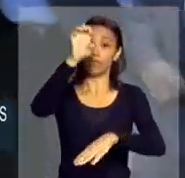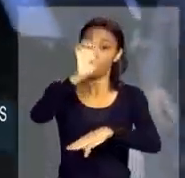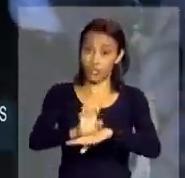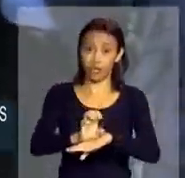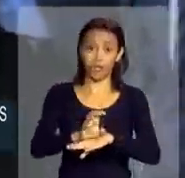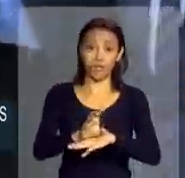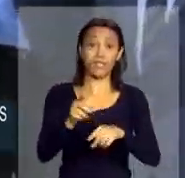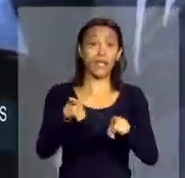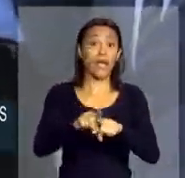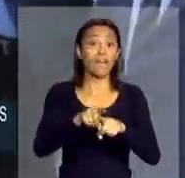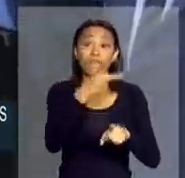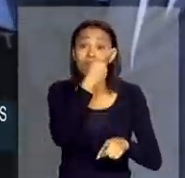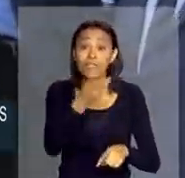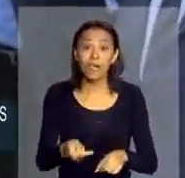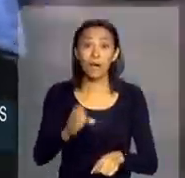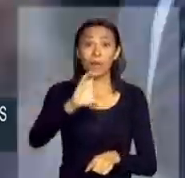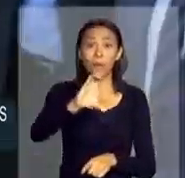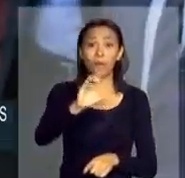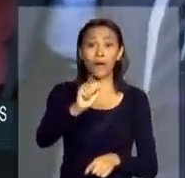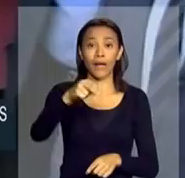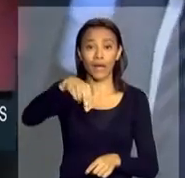canal Auan.